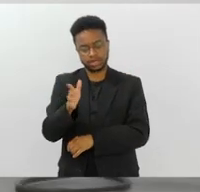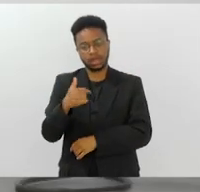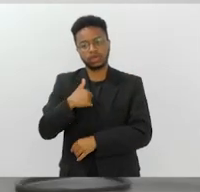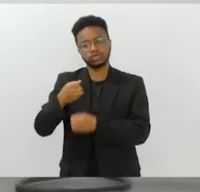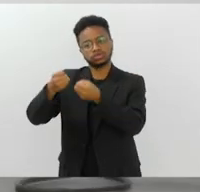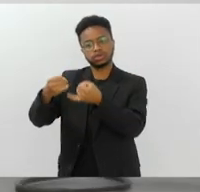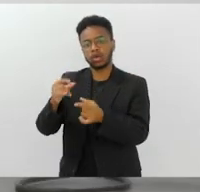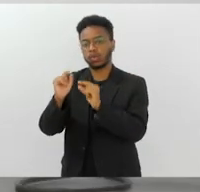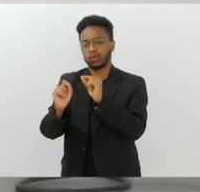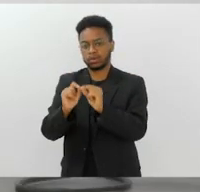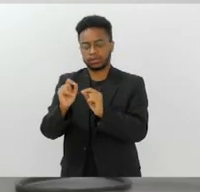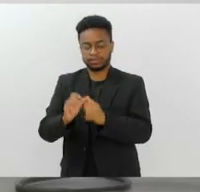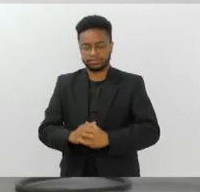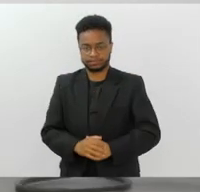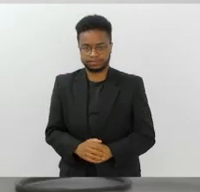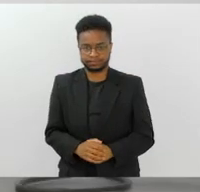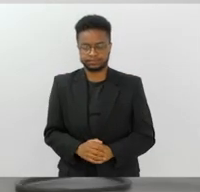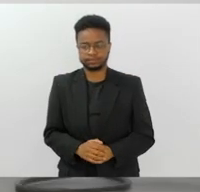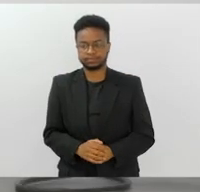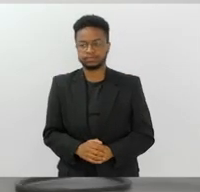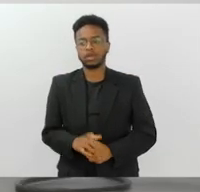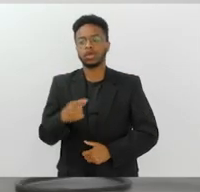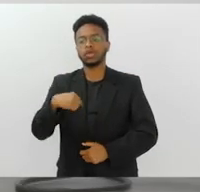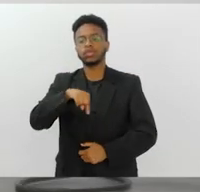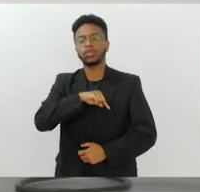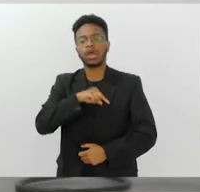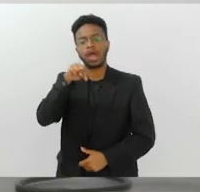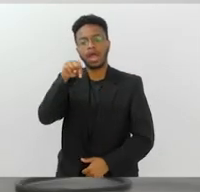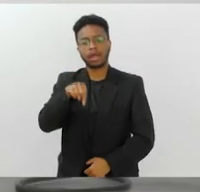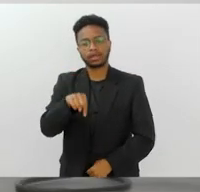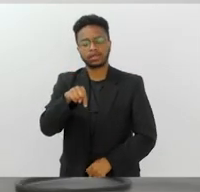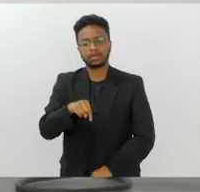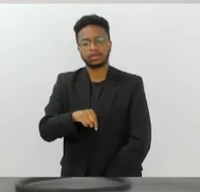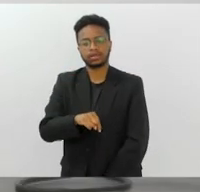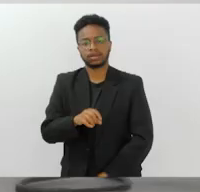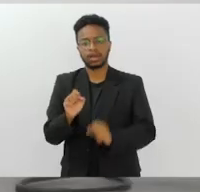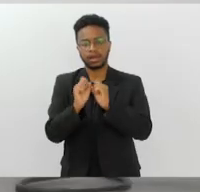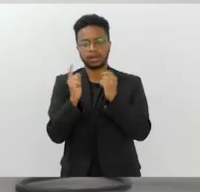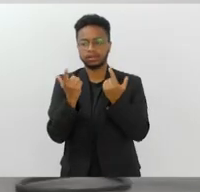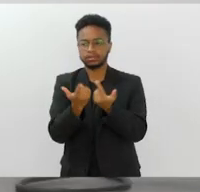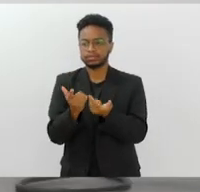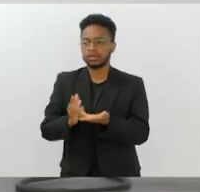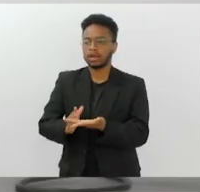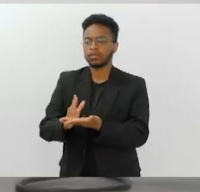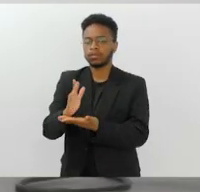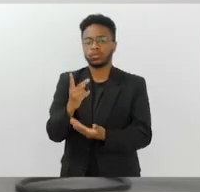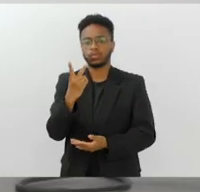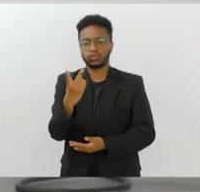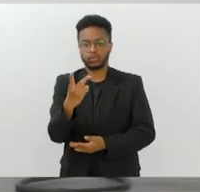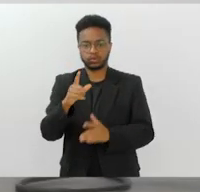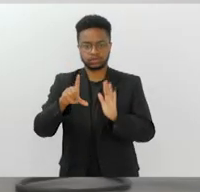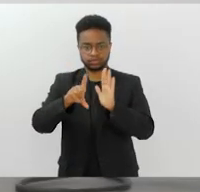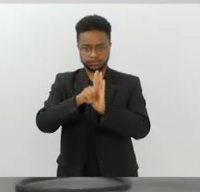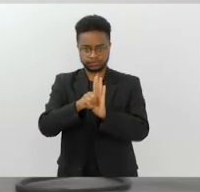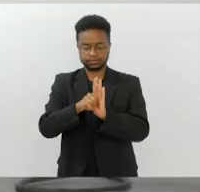o seguinte nós aprovamos recentemente naer duas